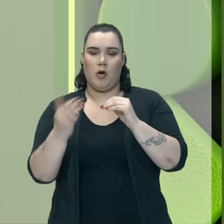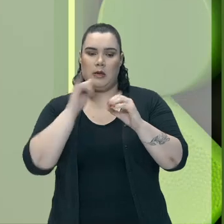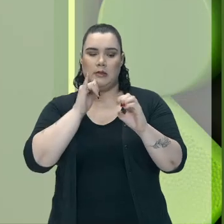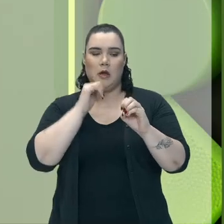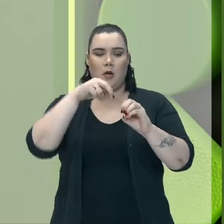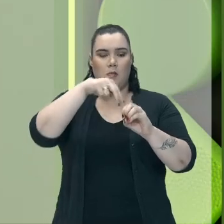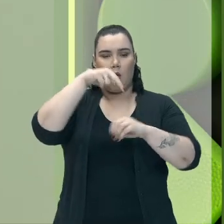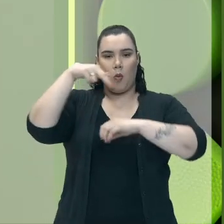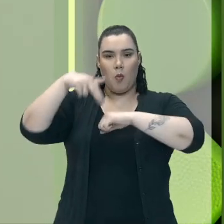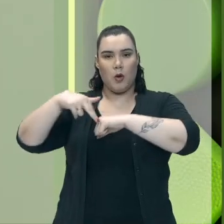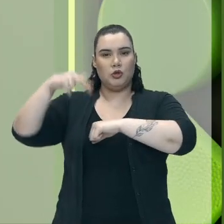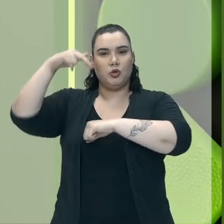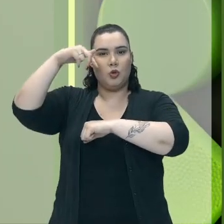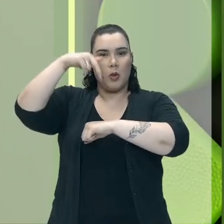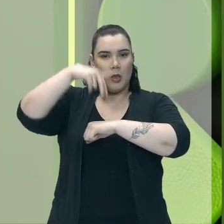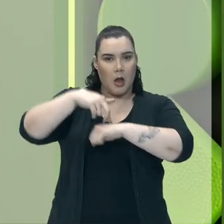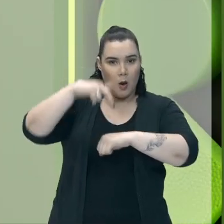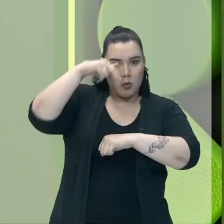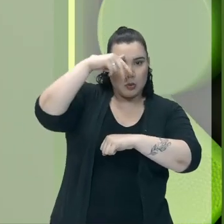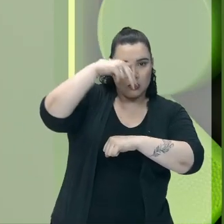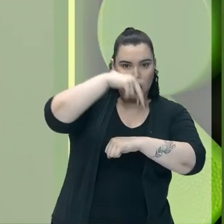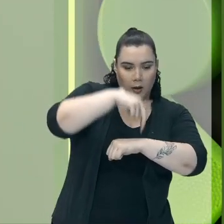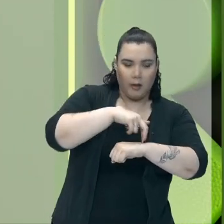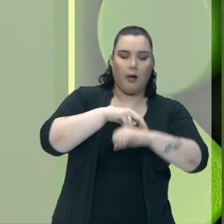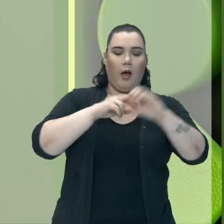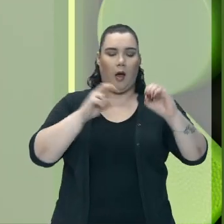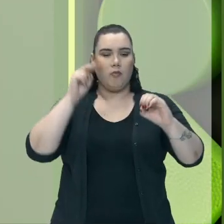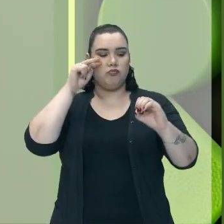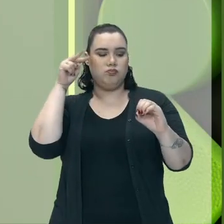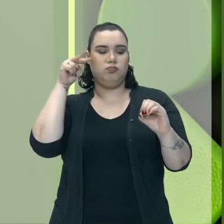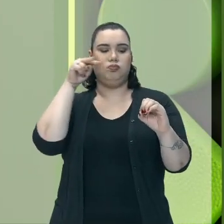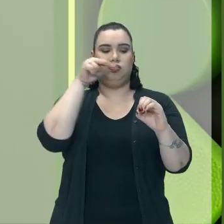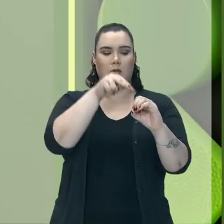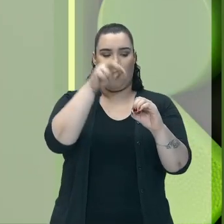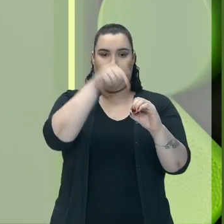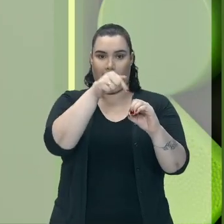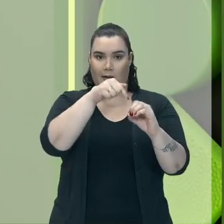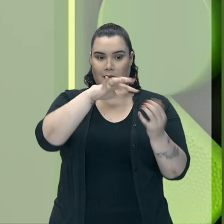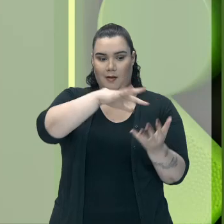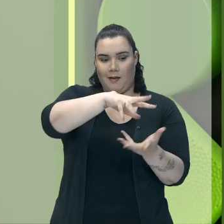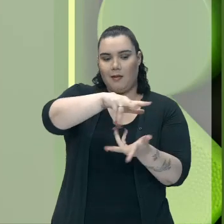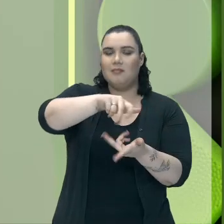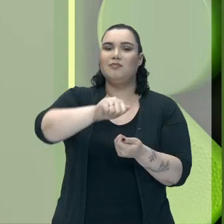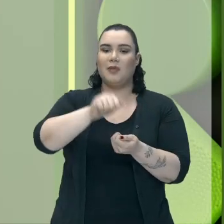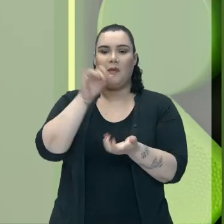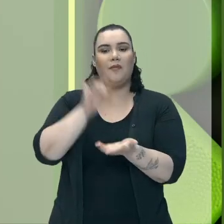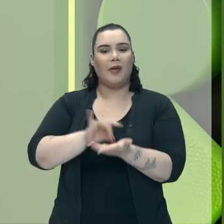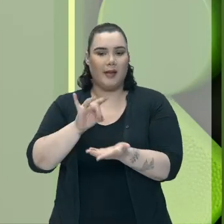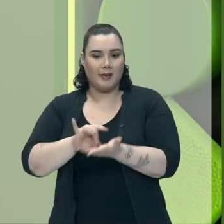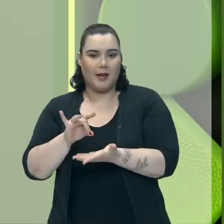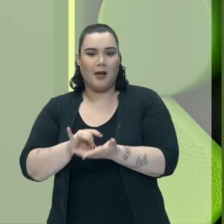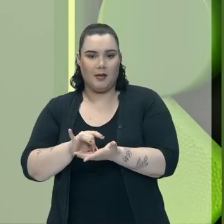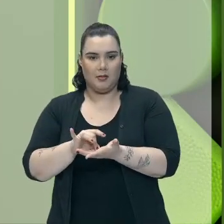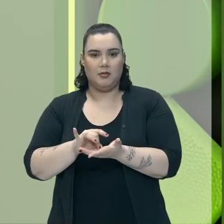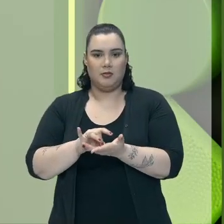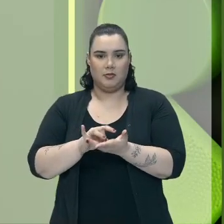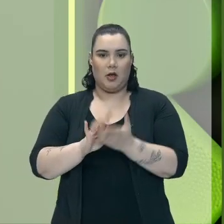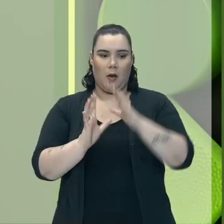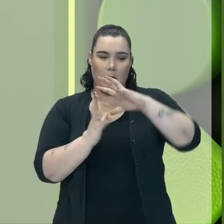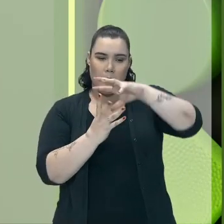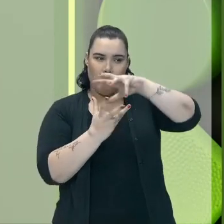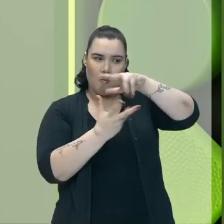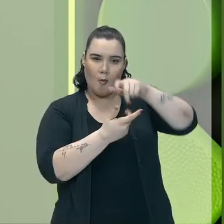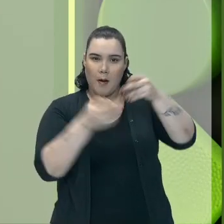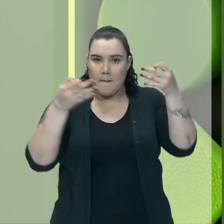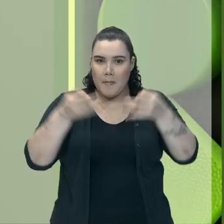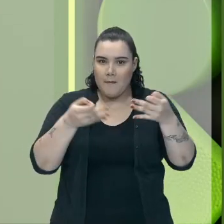e constata-se, né, sem dúvida nenhuma, que a Terra tem um formato esférico. Não é uma esfera perfeita, mas